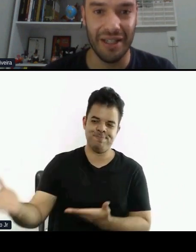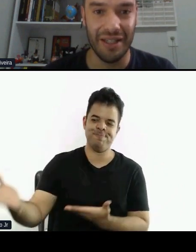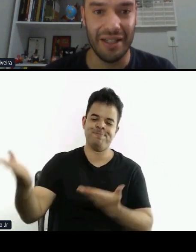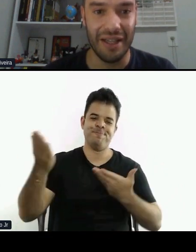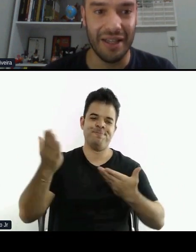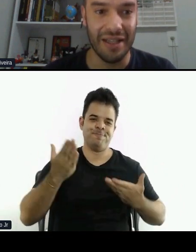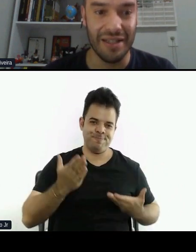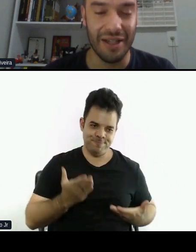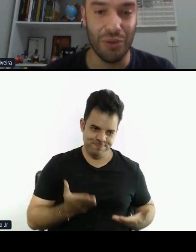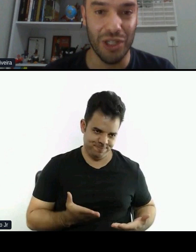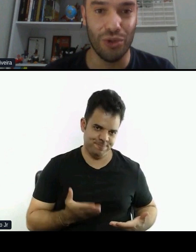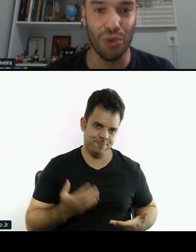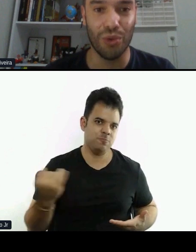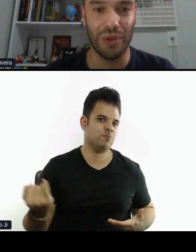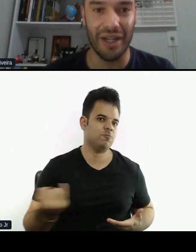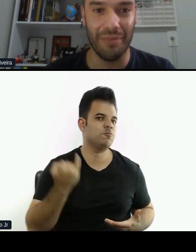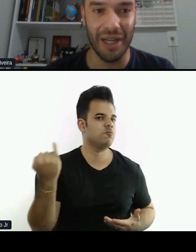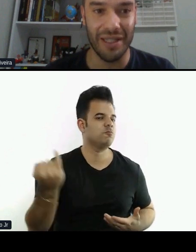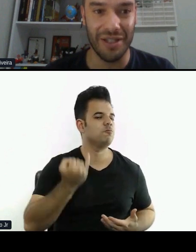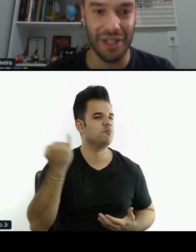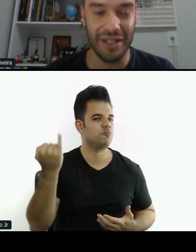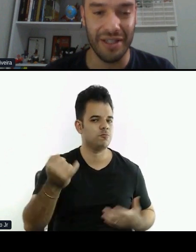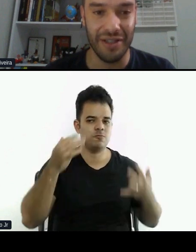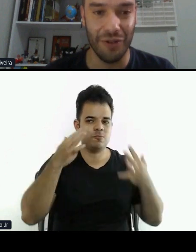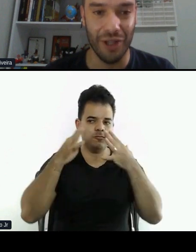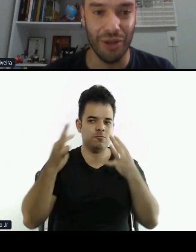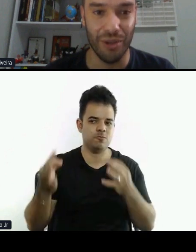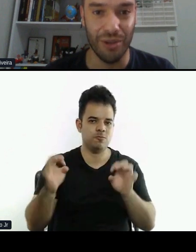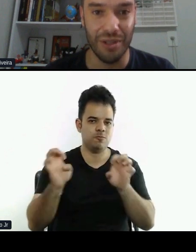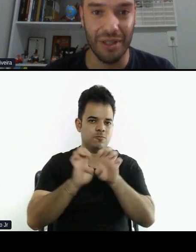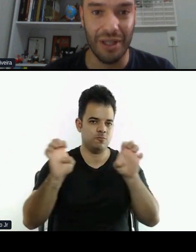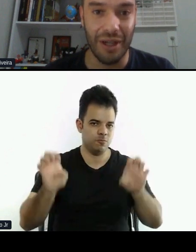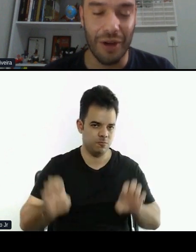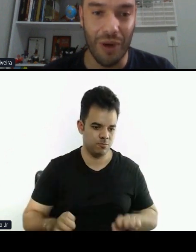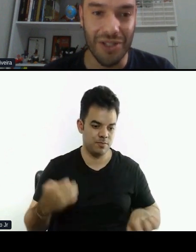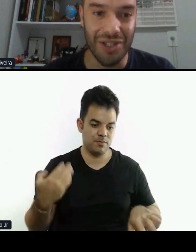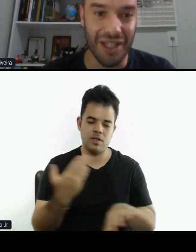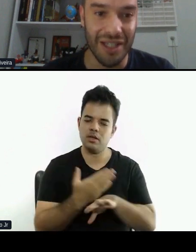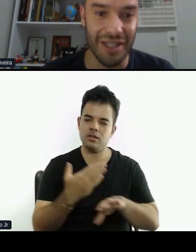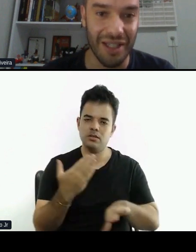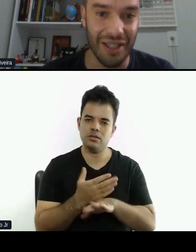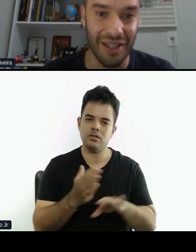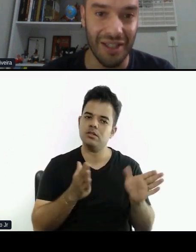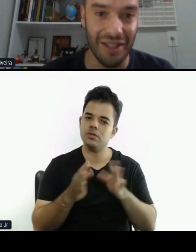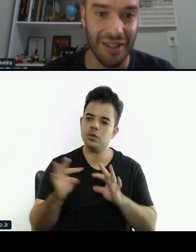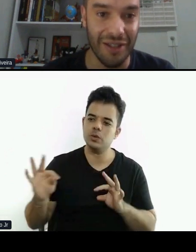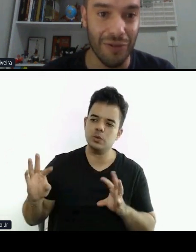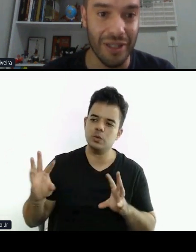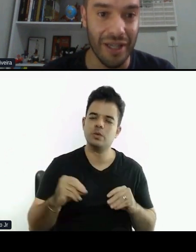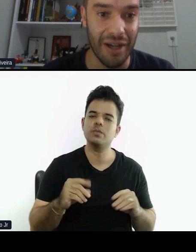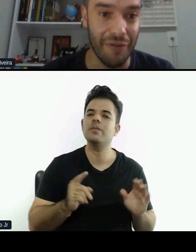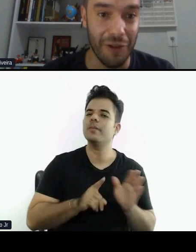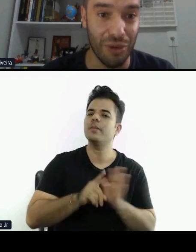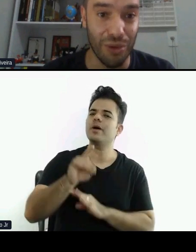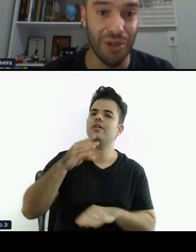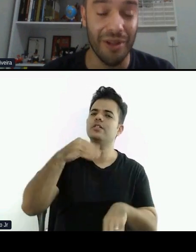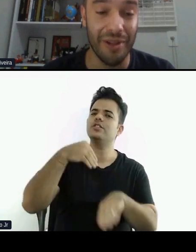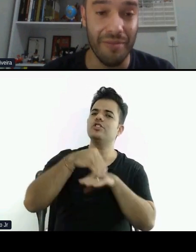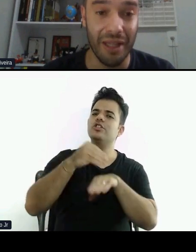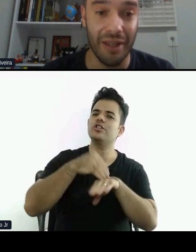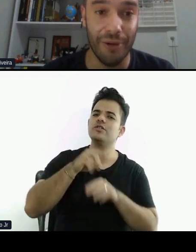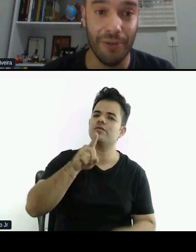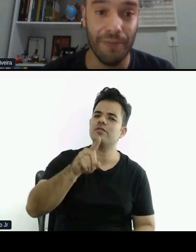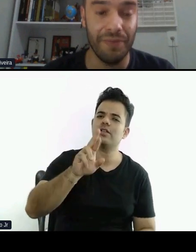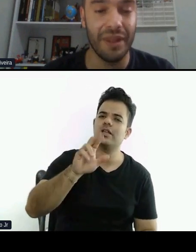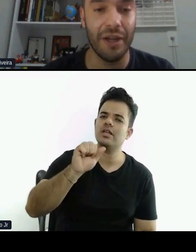a atenção e estrutura, né, para que seja acessível a todos. Quais dicas que você, Rafa, Antúlio,